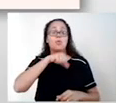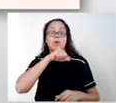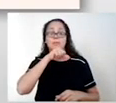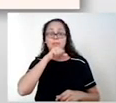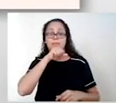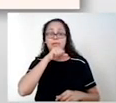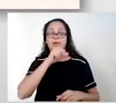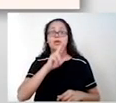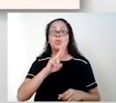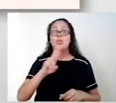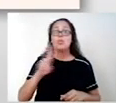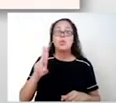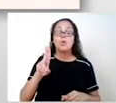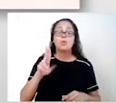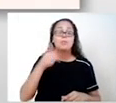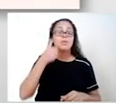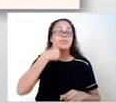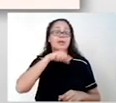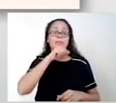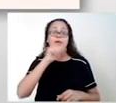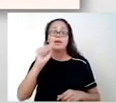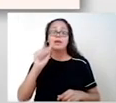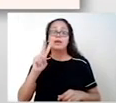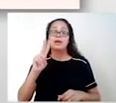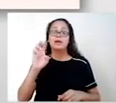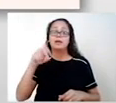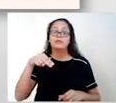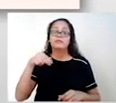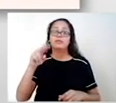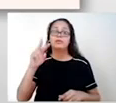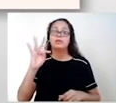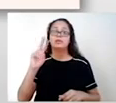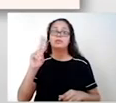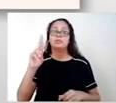chama Aventura, olha, numa pequena cidade chamada